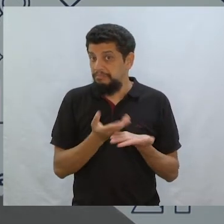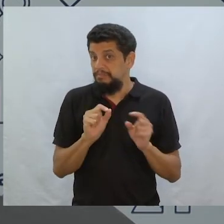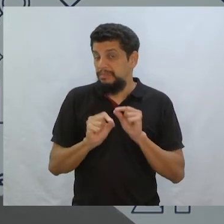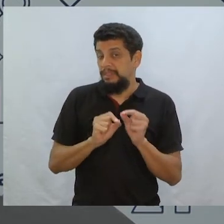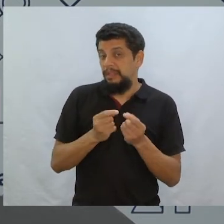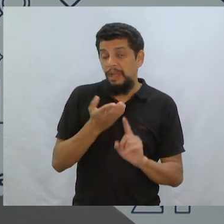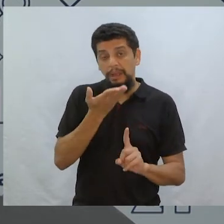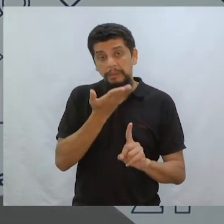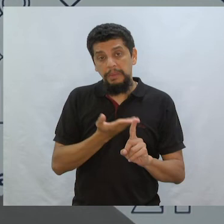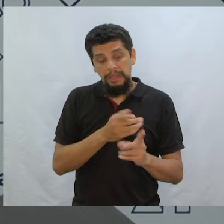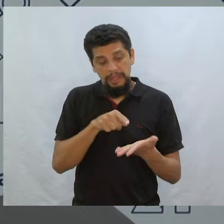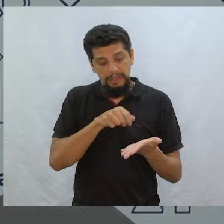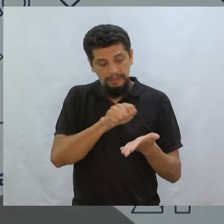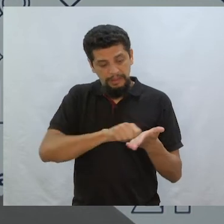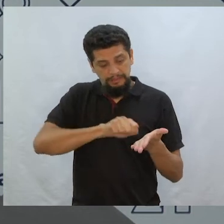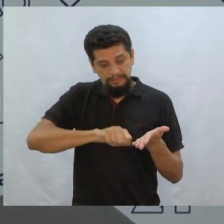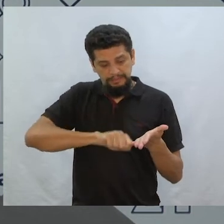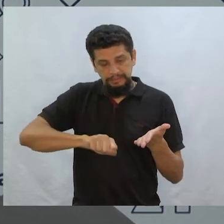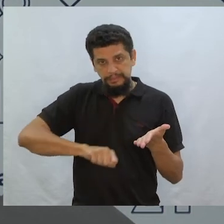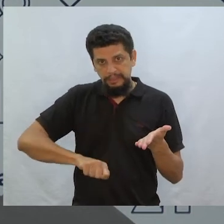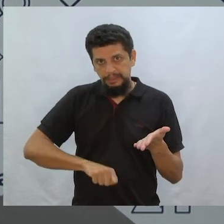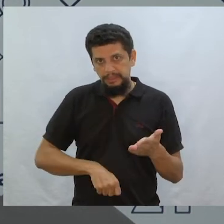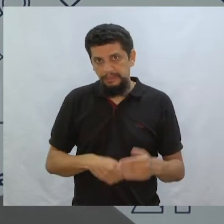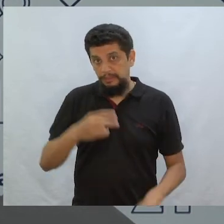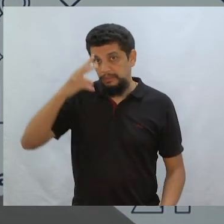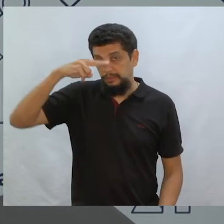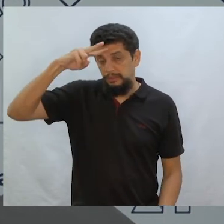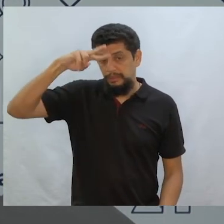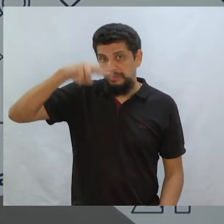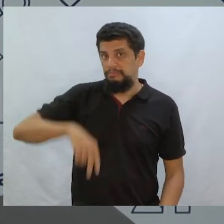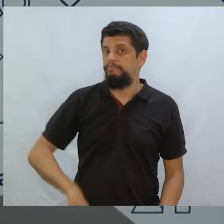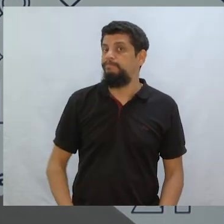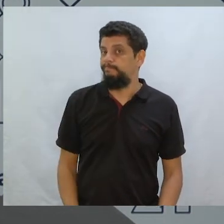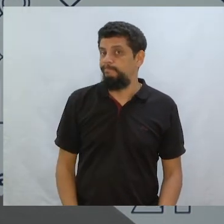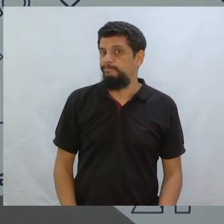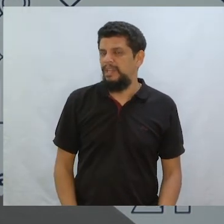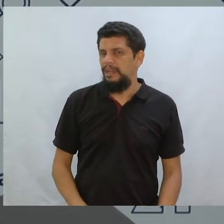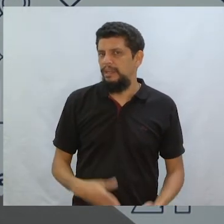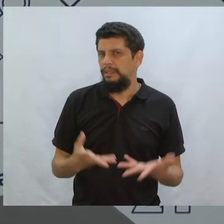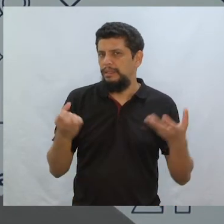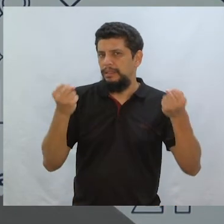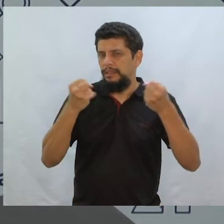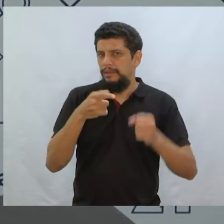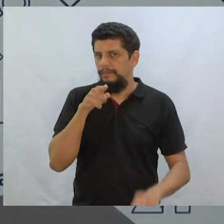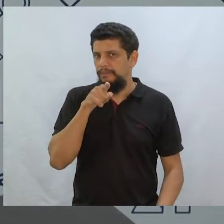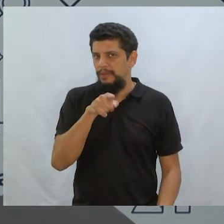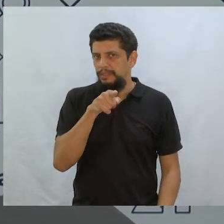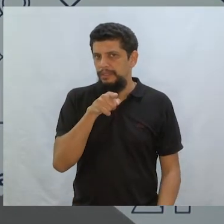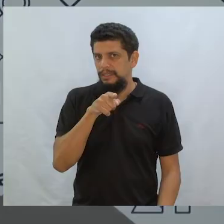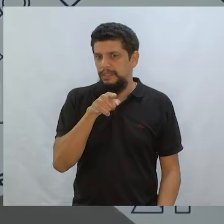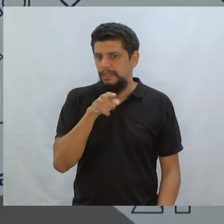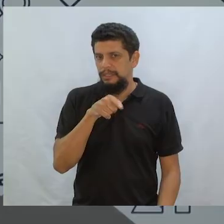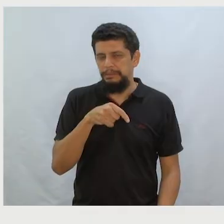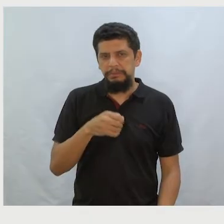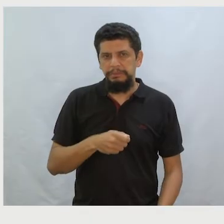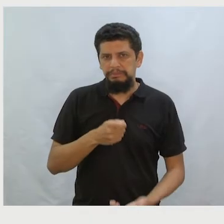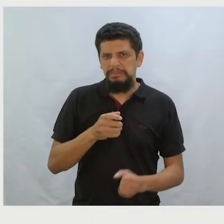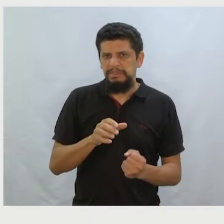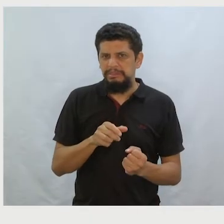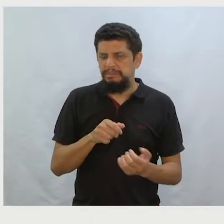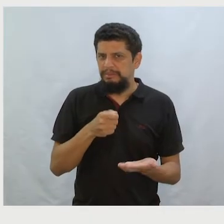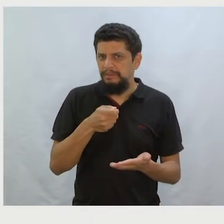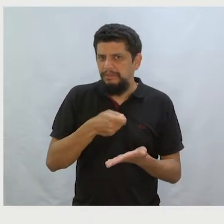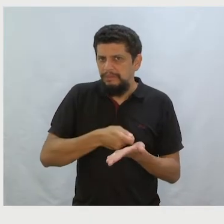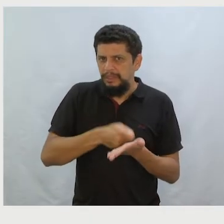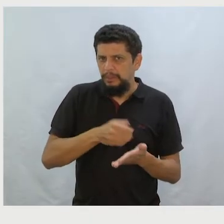será essa pessoa que ele está escrevendo a história ela me disse que você é que ia decidir o que